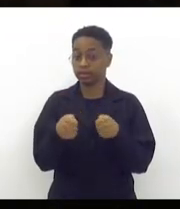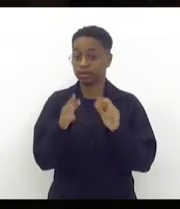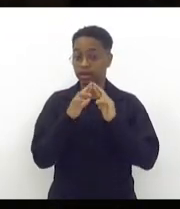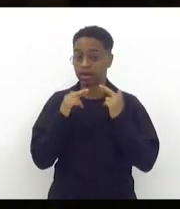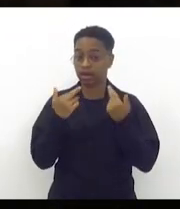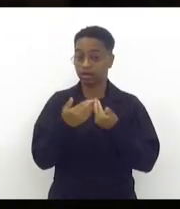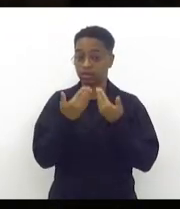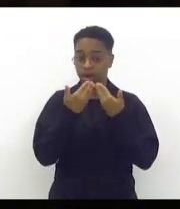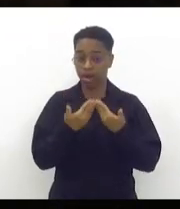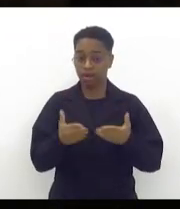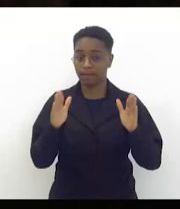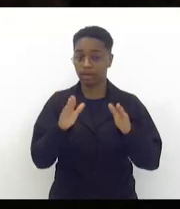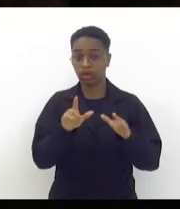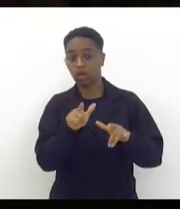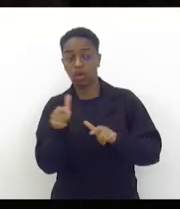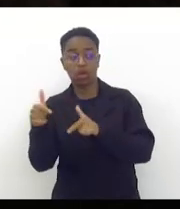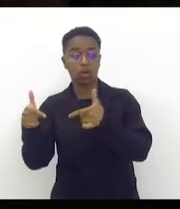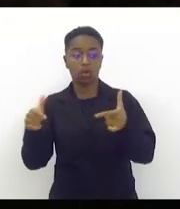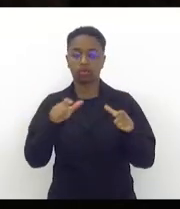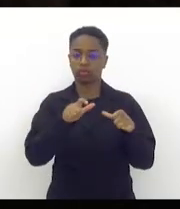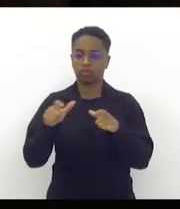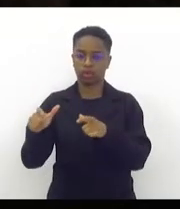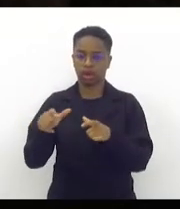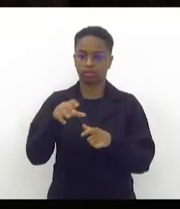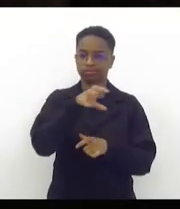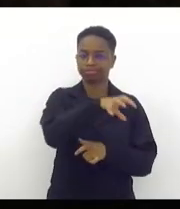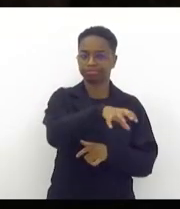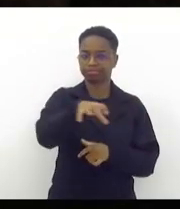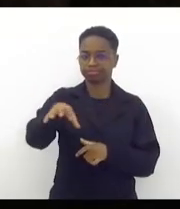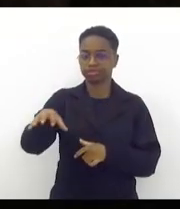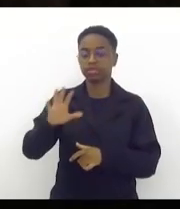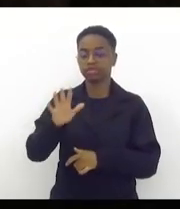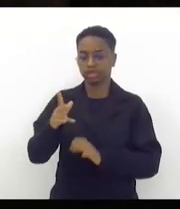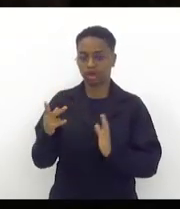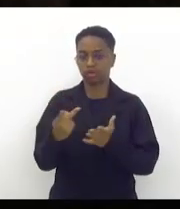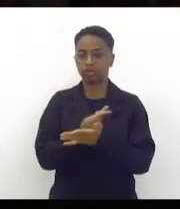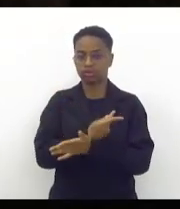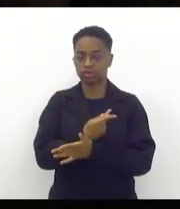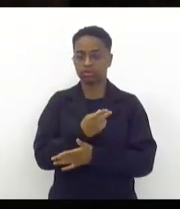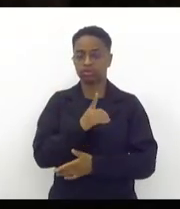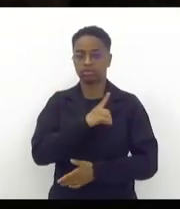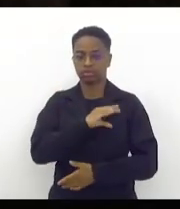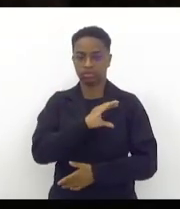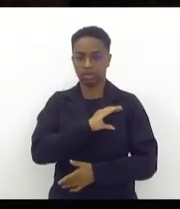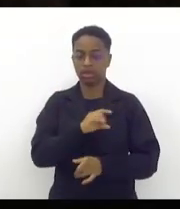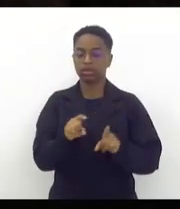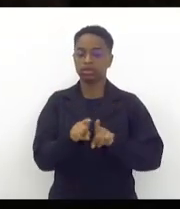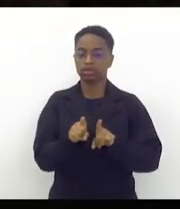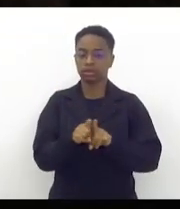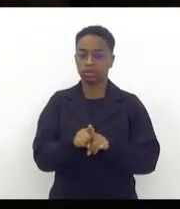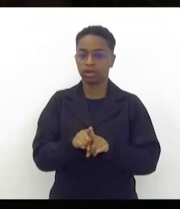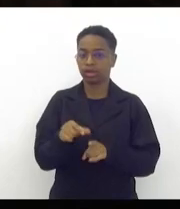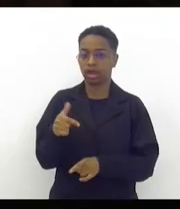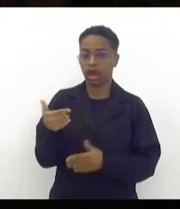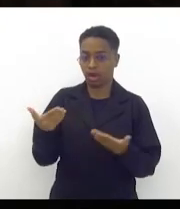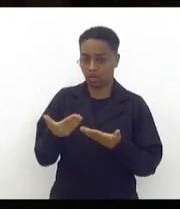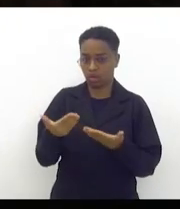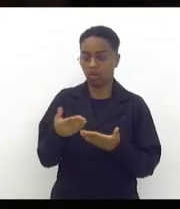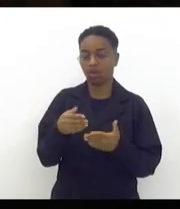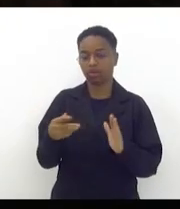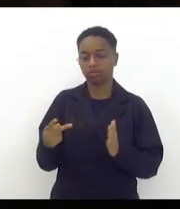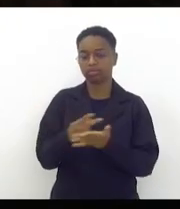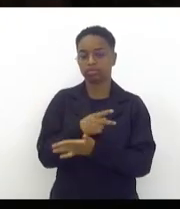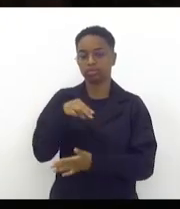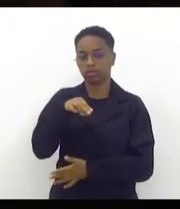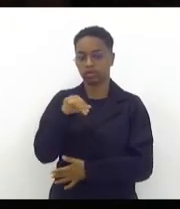públicas descentralizadas. Já foi feita uma em Caxias e esta segunda em Nova